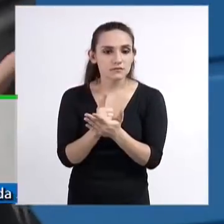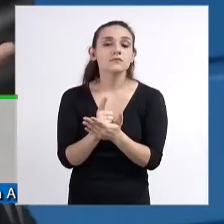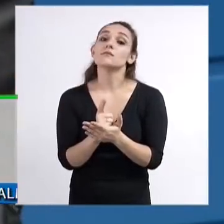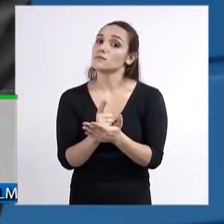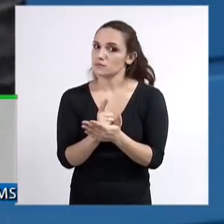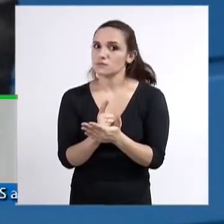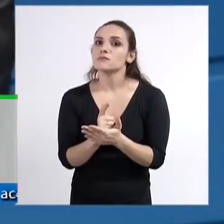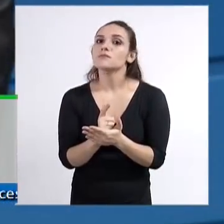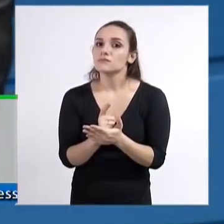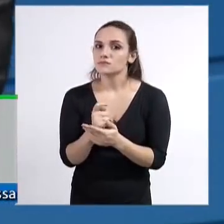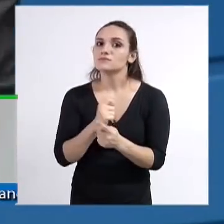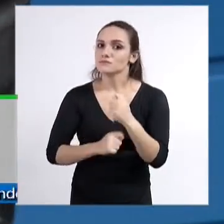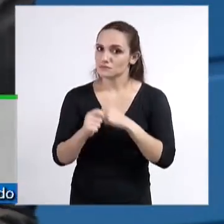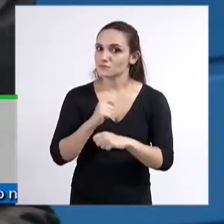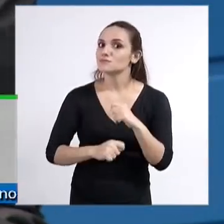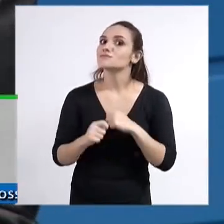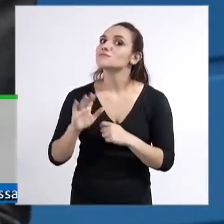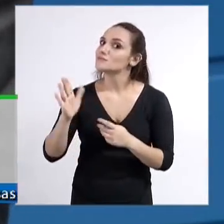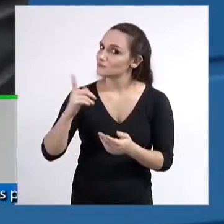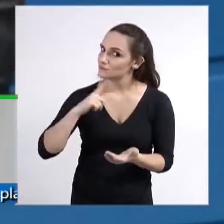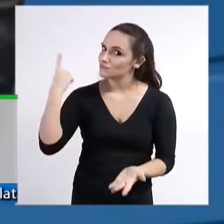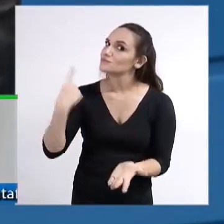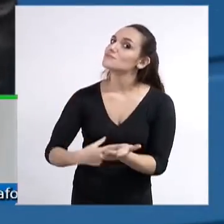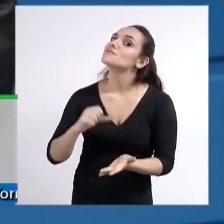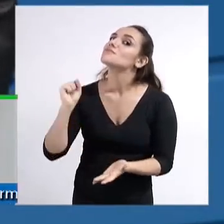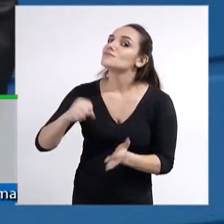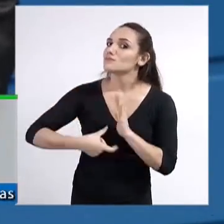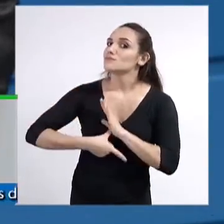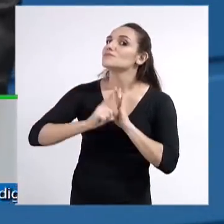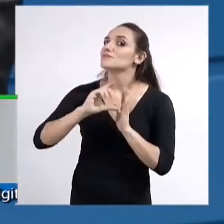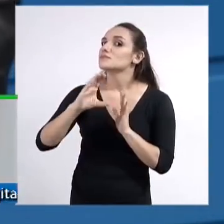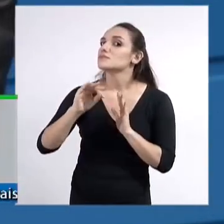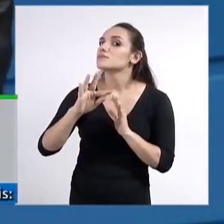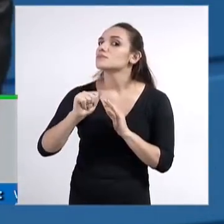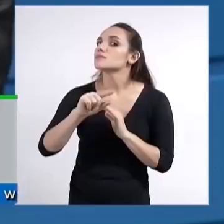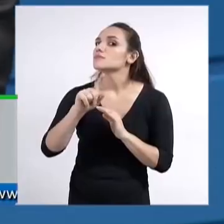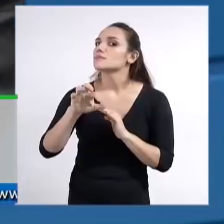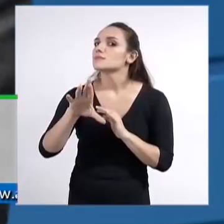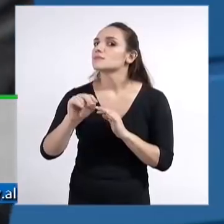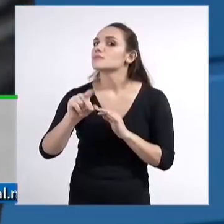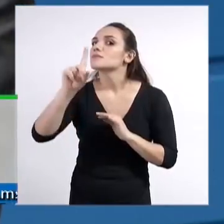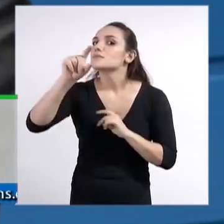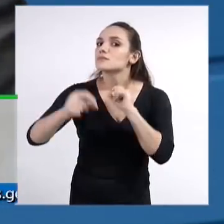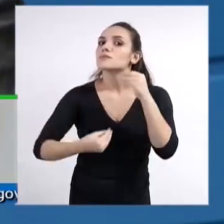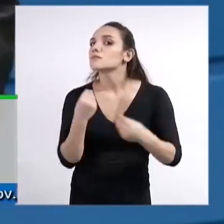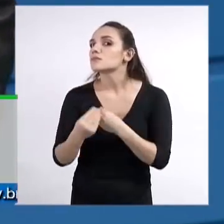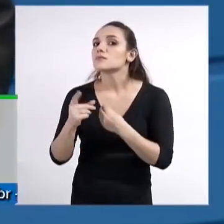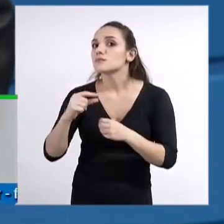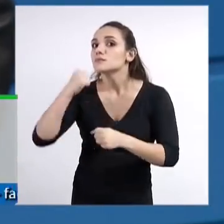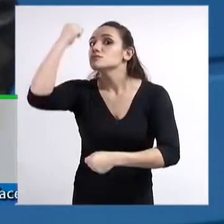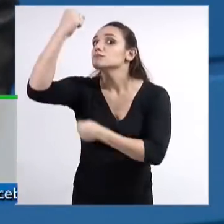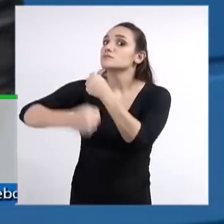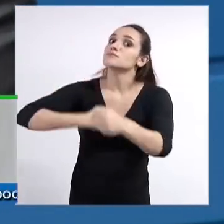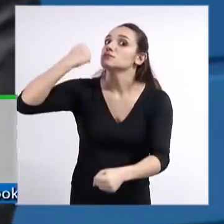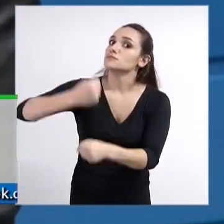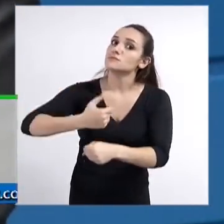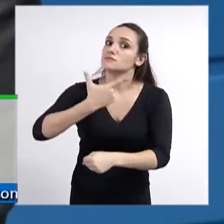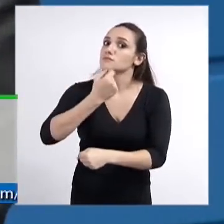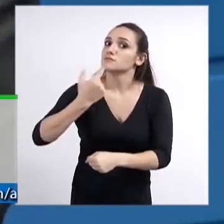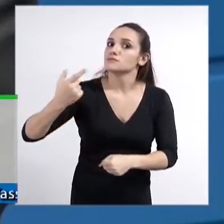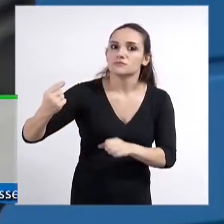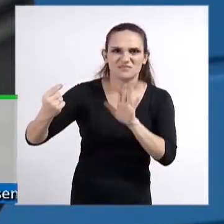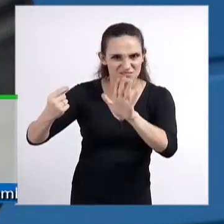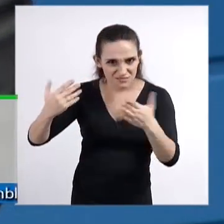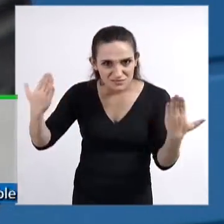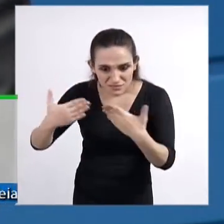condições antigas. Portanto, está estabelecido que a cota zero só entra em vigência a partir do ano de 2020,